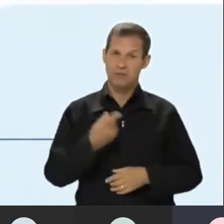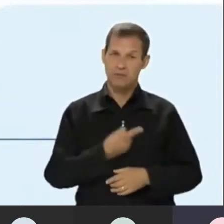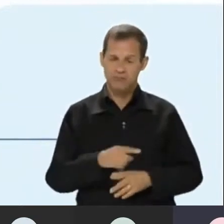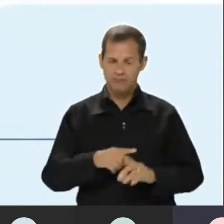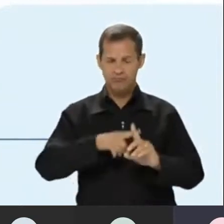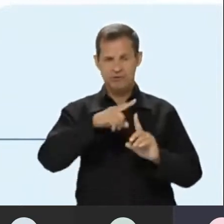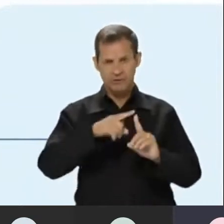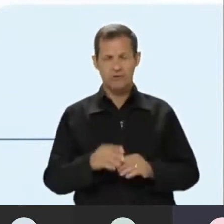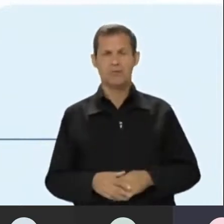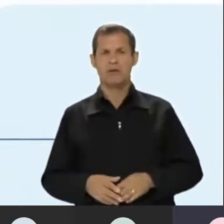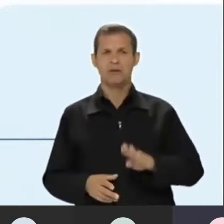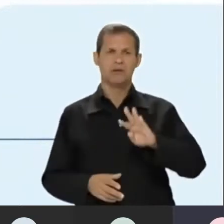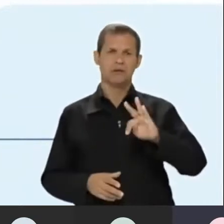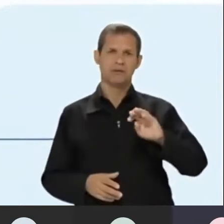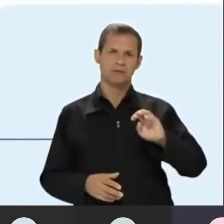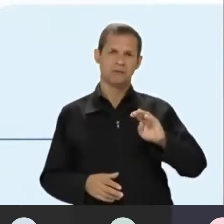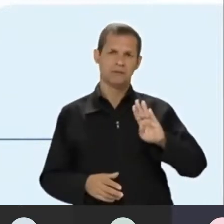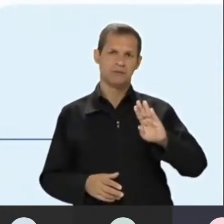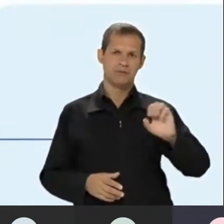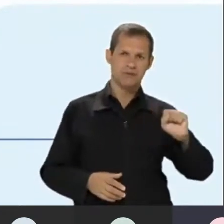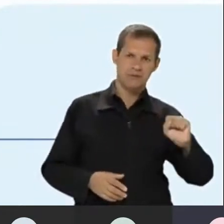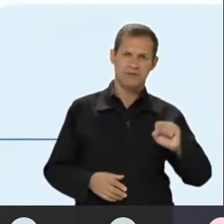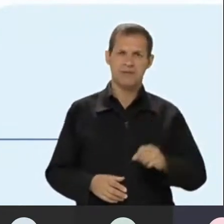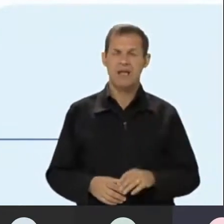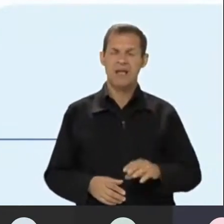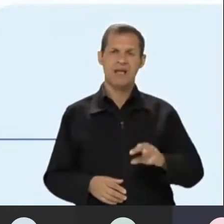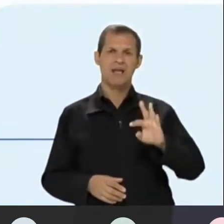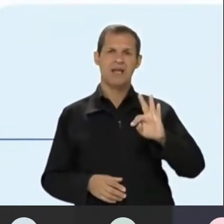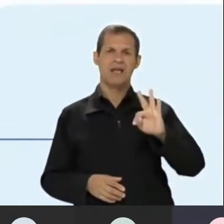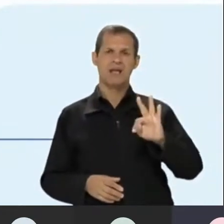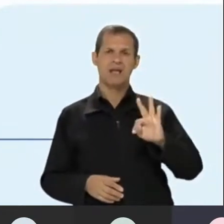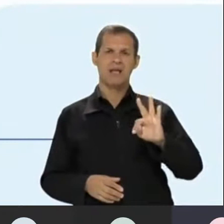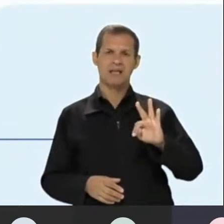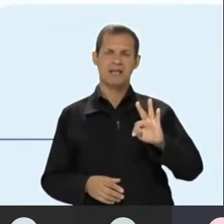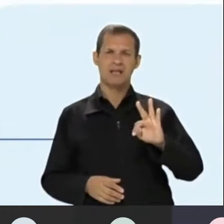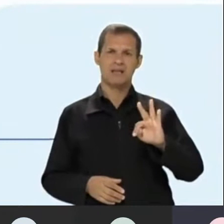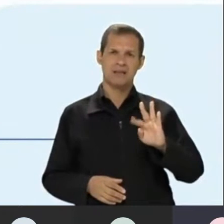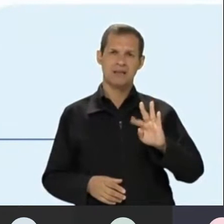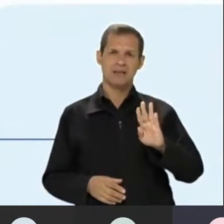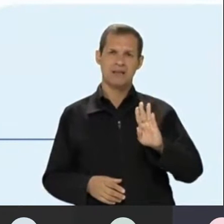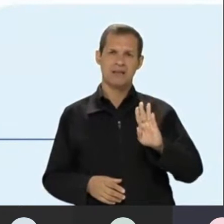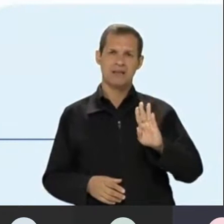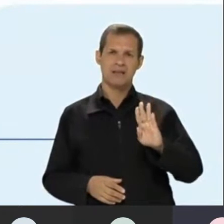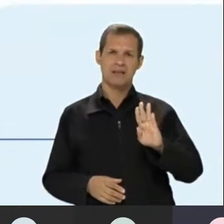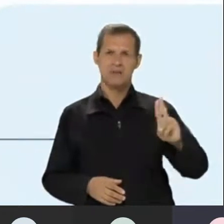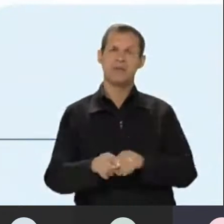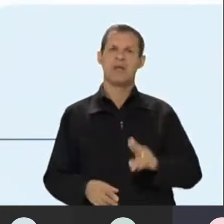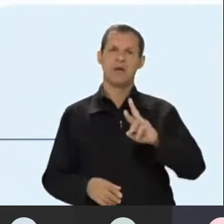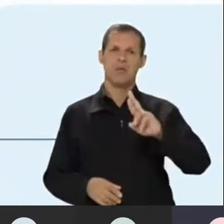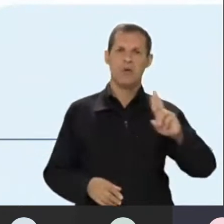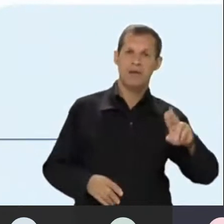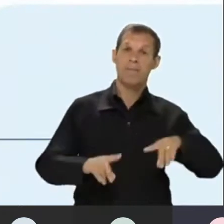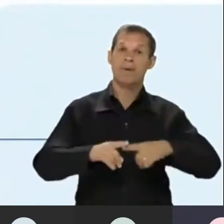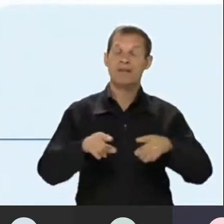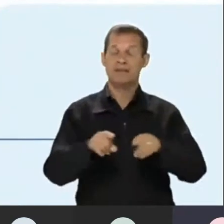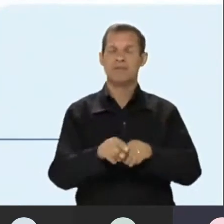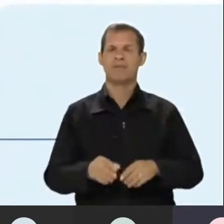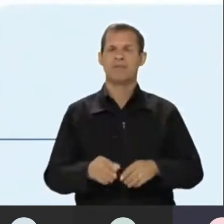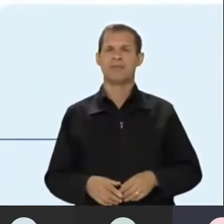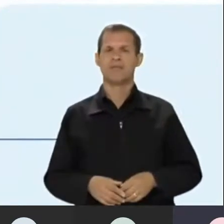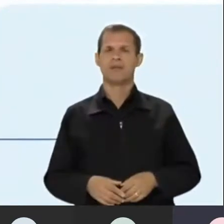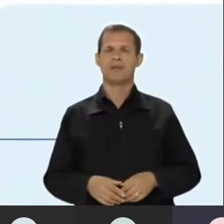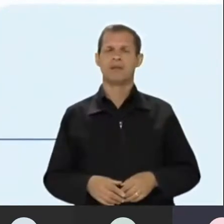nós temos a temperatura de bulbo seco, aqui embaixo, a temperatura de bulbo úmido e a razão da umidade, tá? E